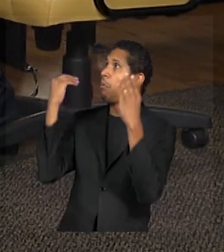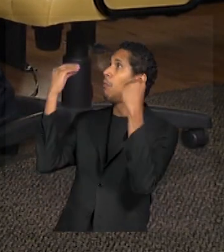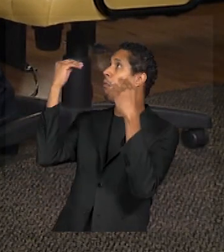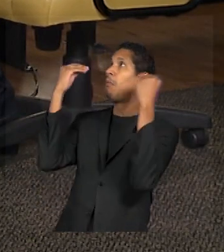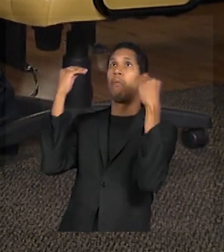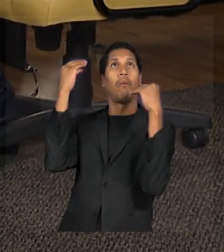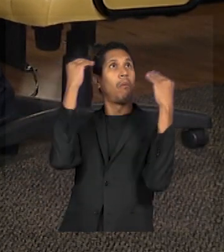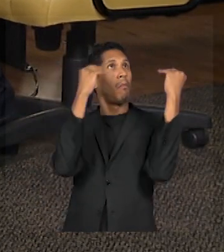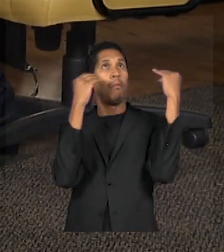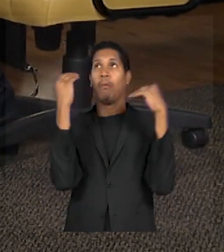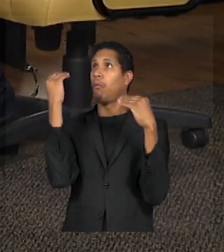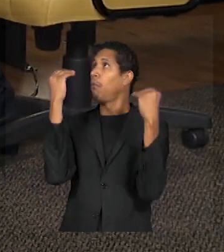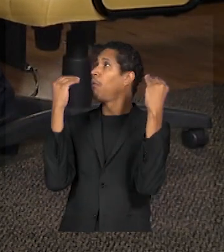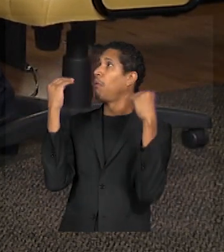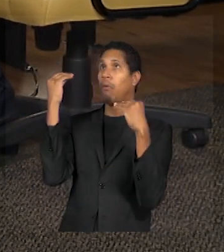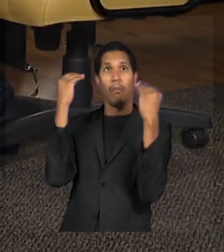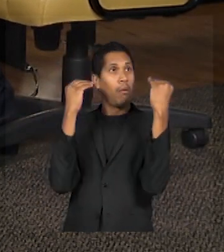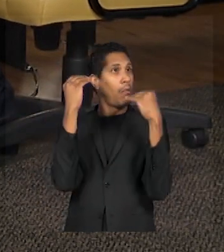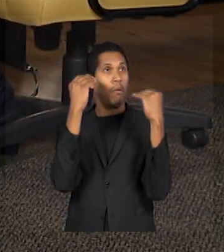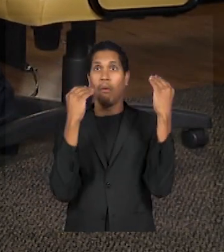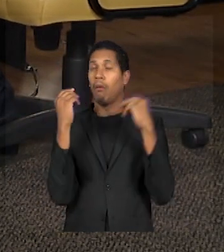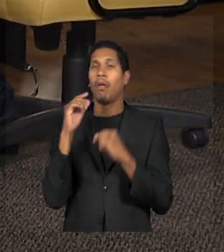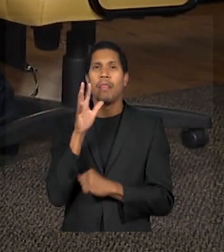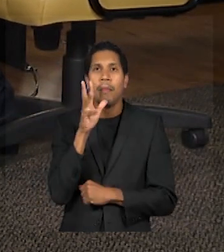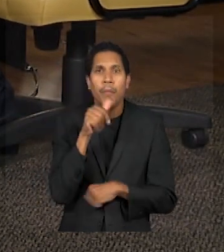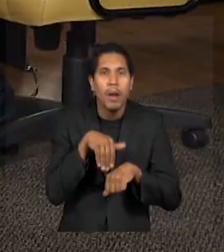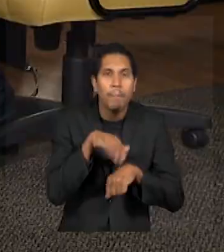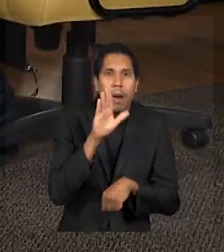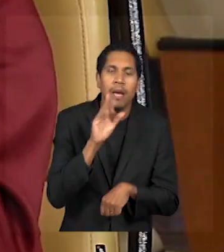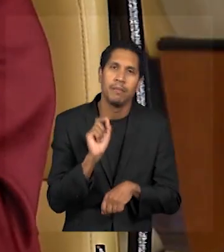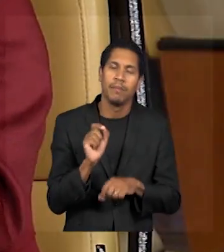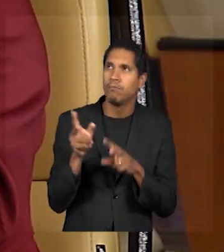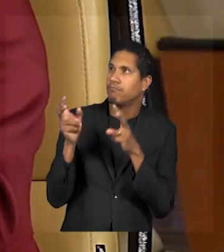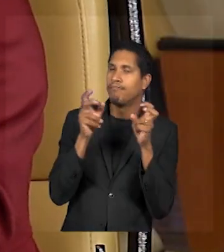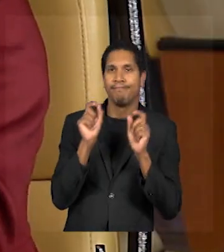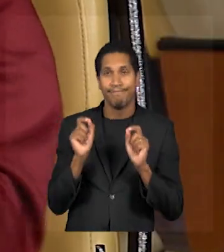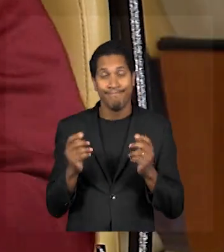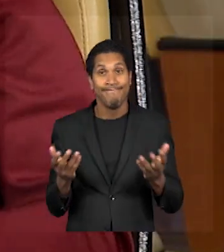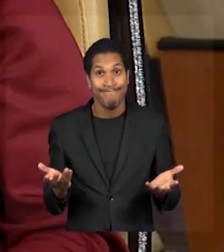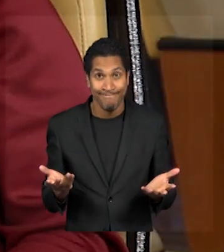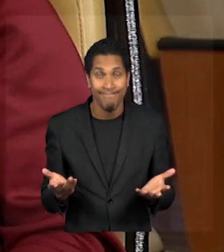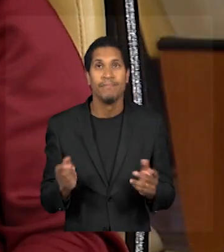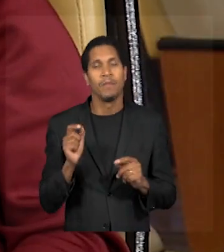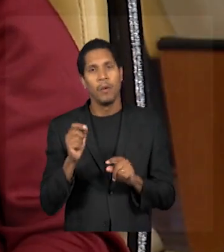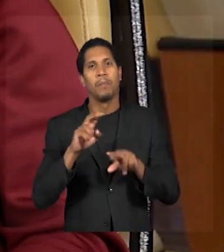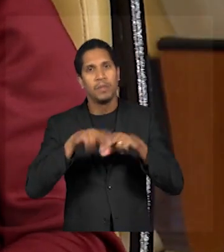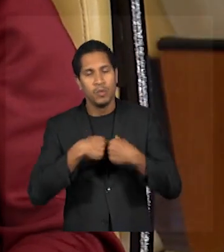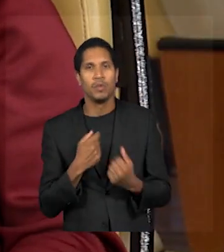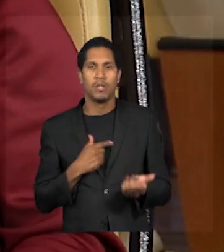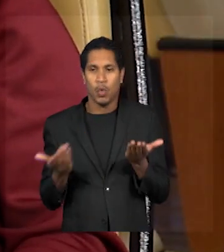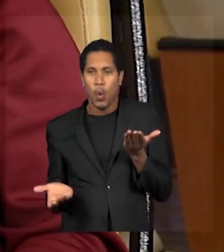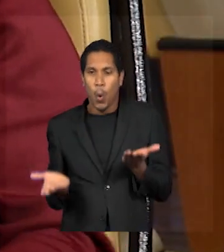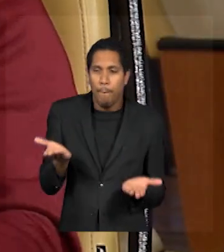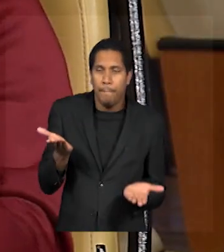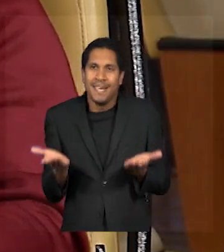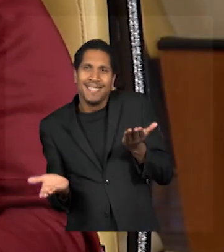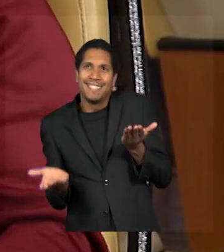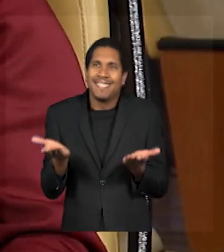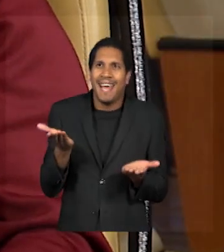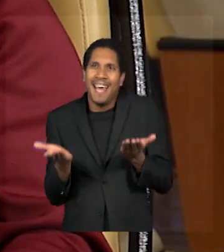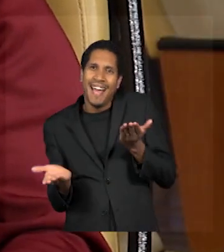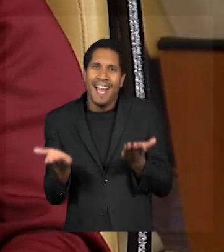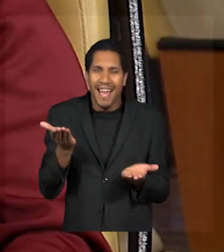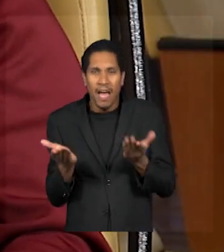mexendo e demora um pouco mais. Então, eu compenso essa estimulação